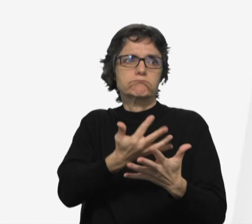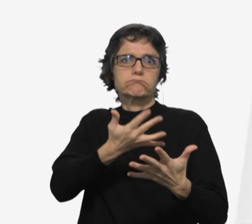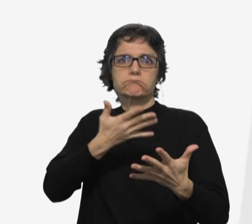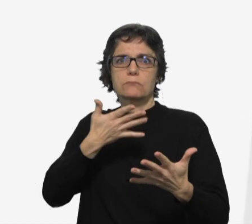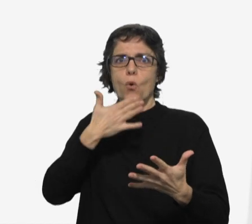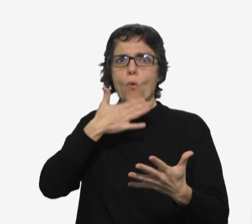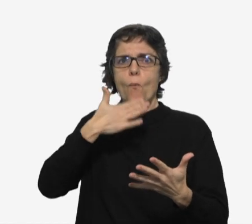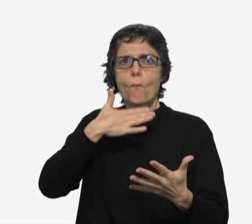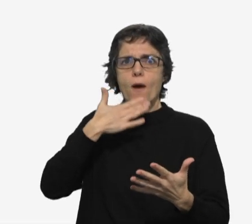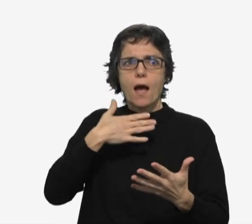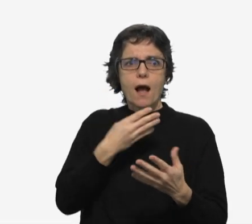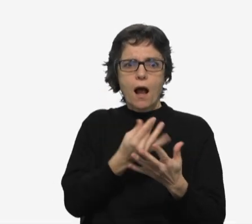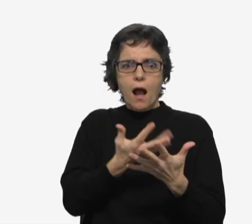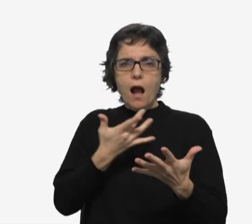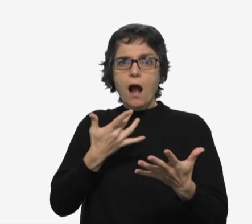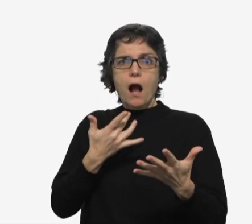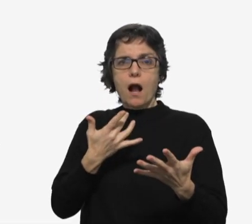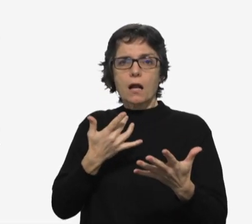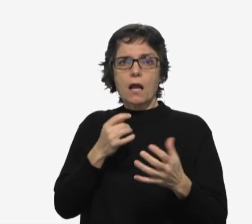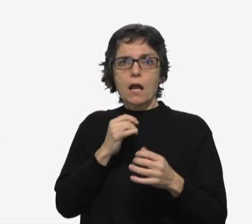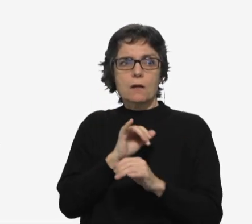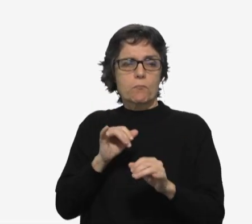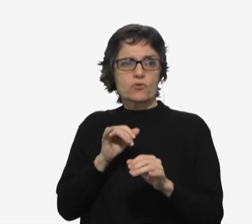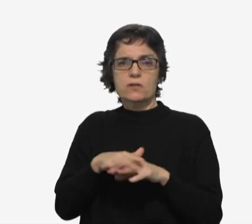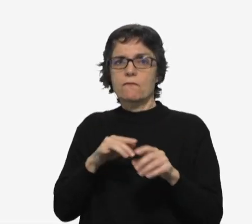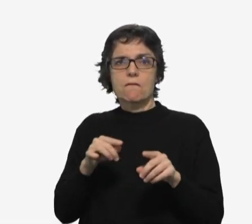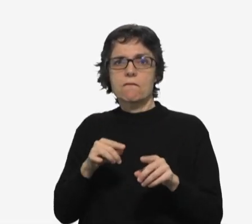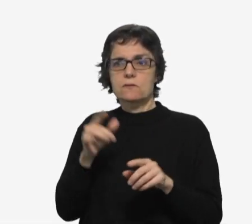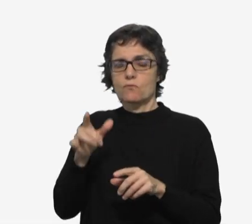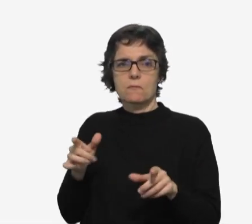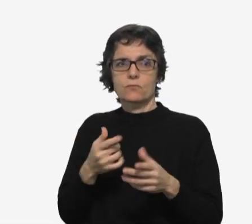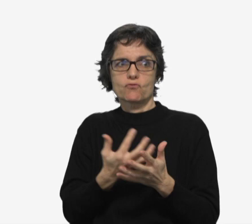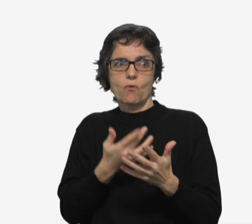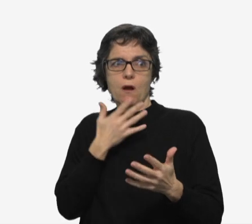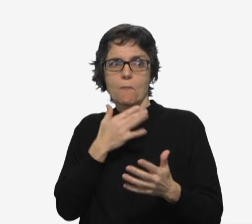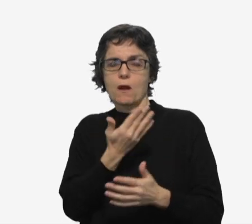tal brancura que nenhum lavadeiro sobre a terra as poderia assim branquear.